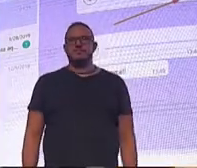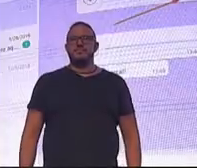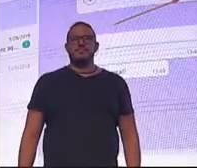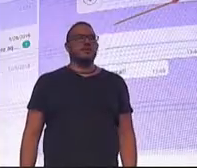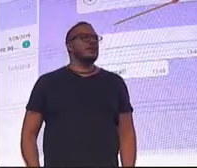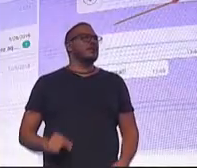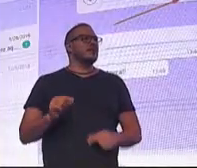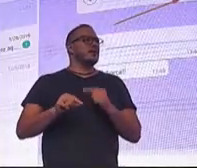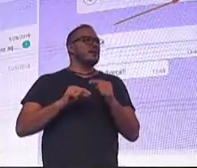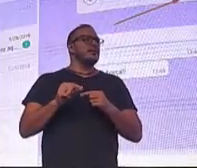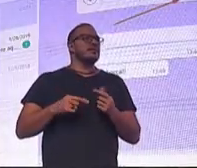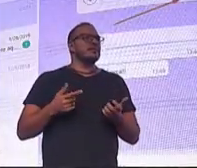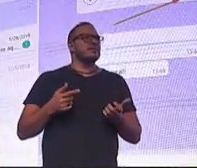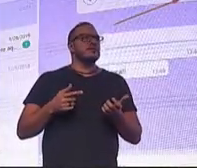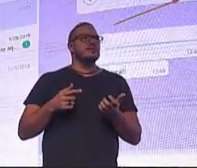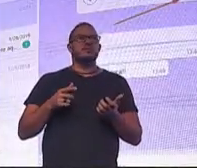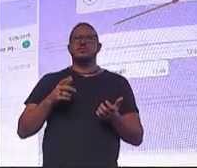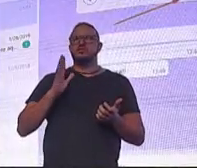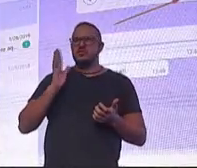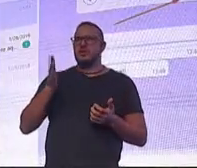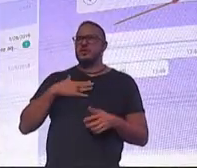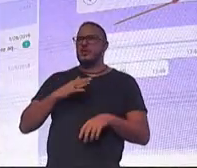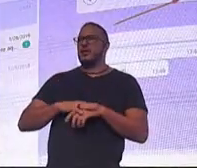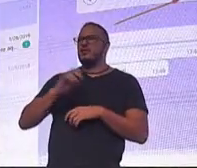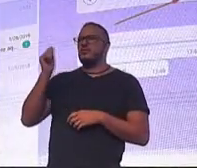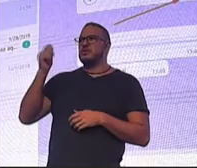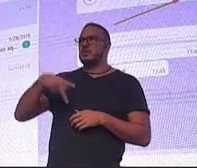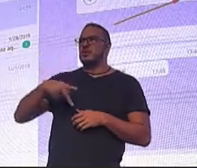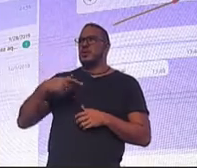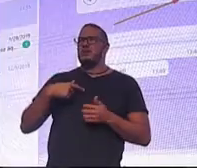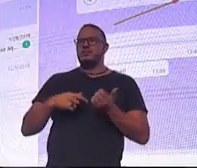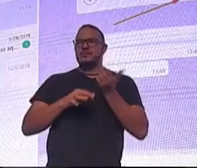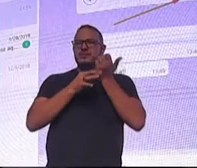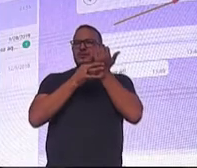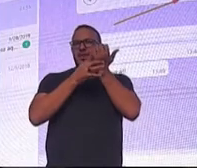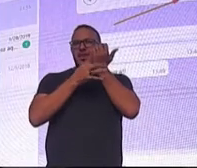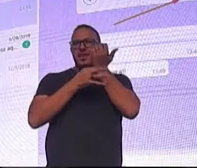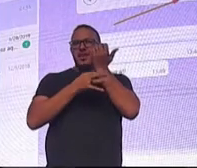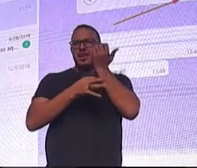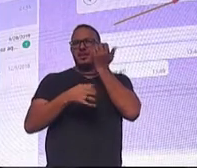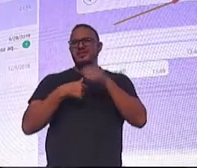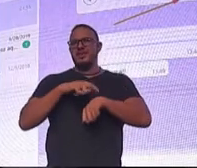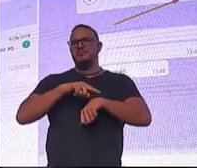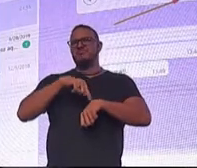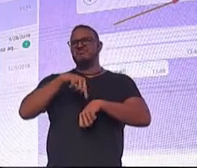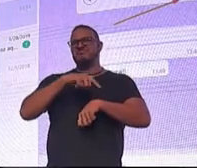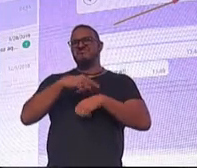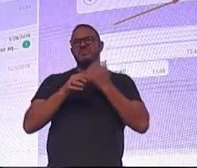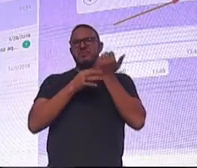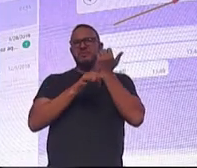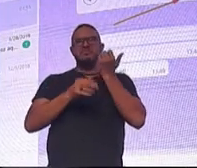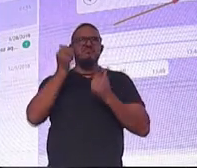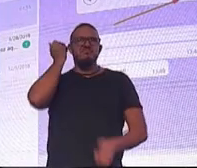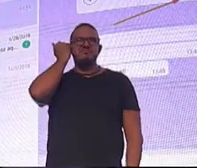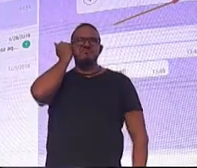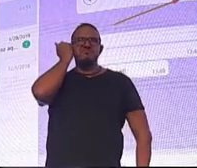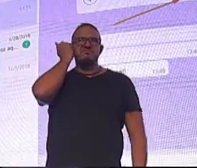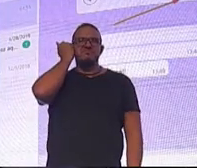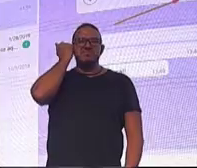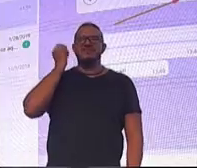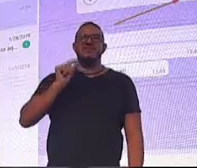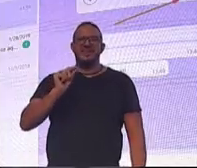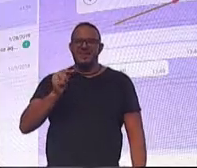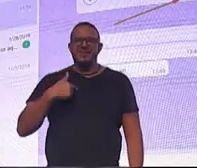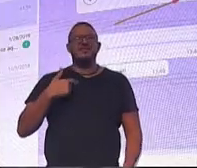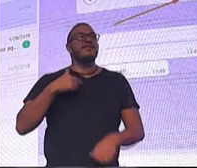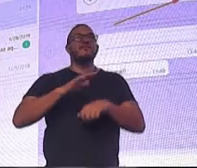Quem é que já está aposentado e escuta o áudio todo? Por favor. Escuta o áudio todo. Quem é que vai fazer alguma